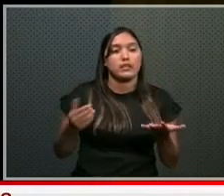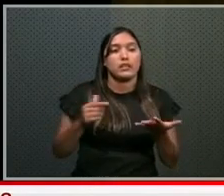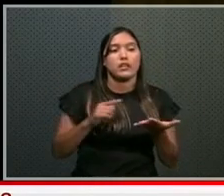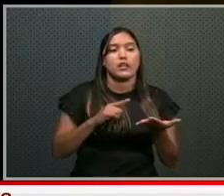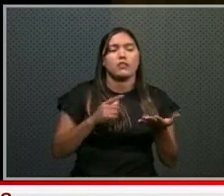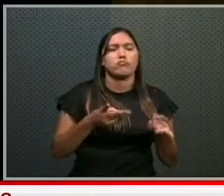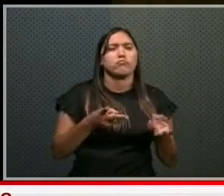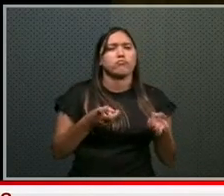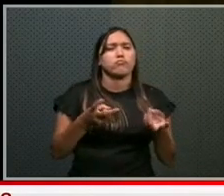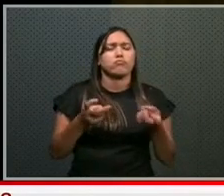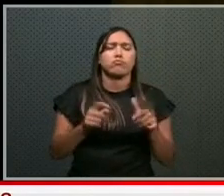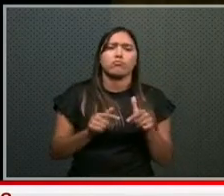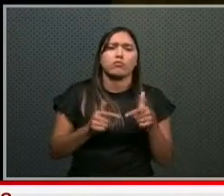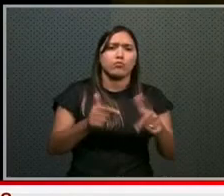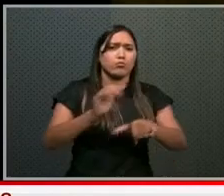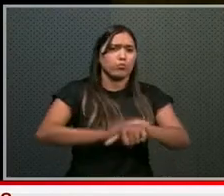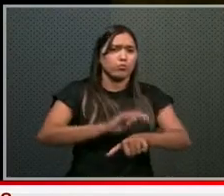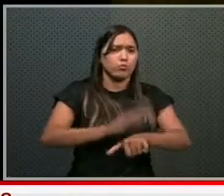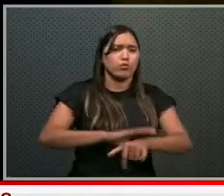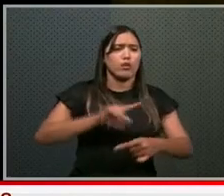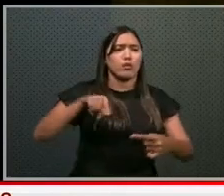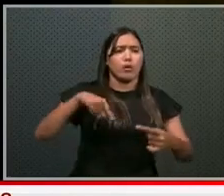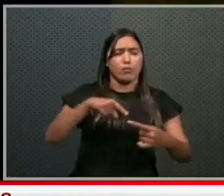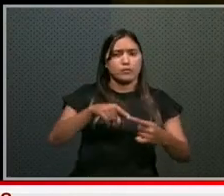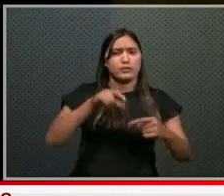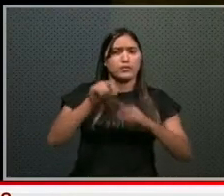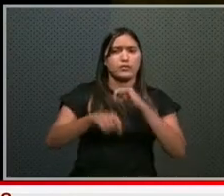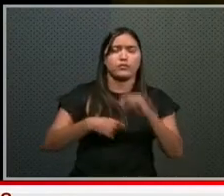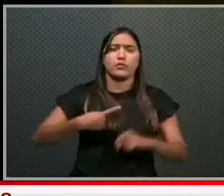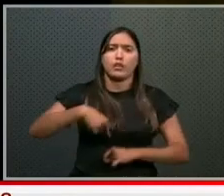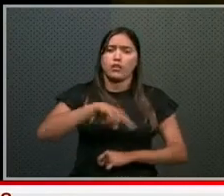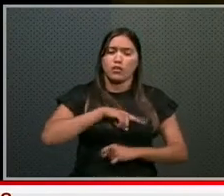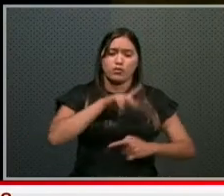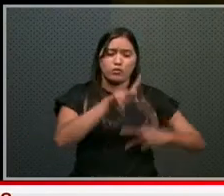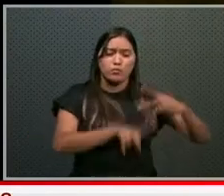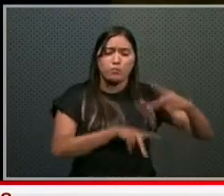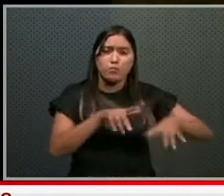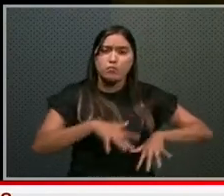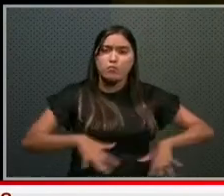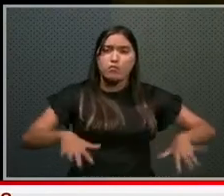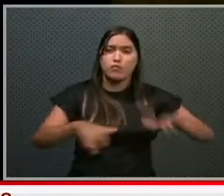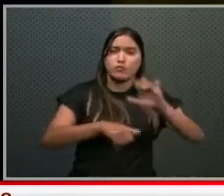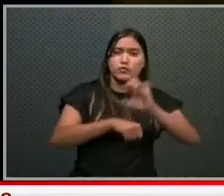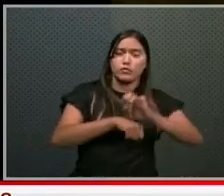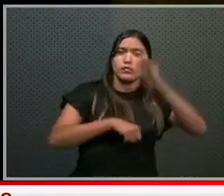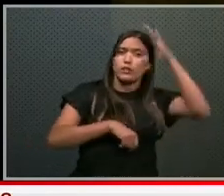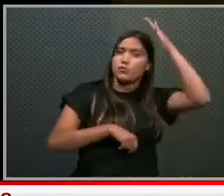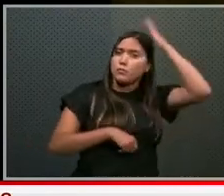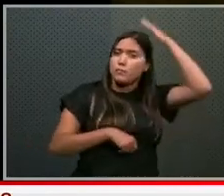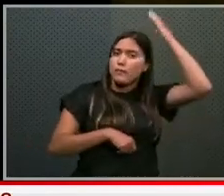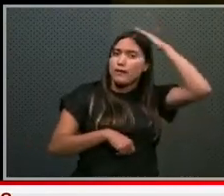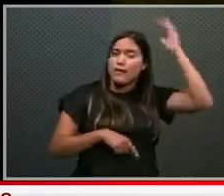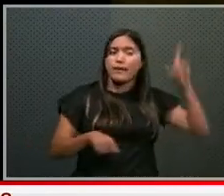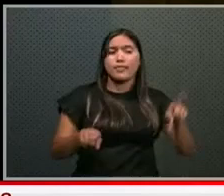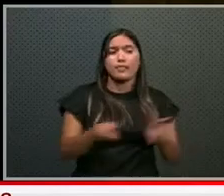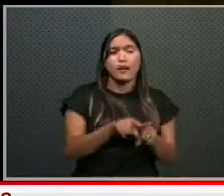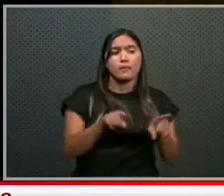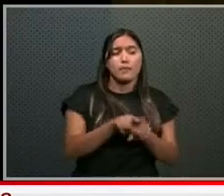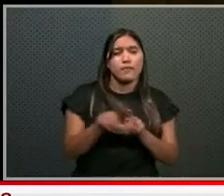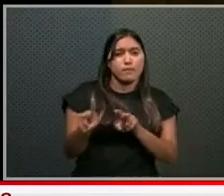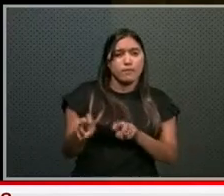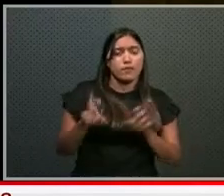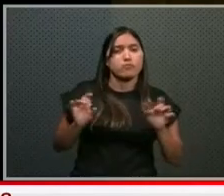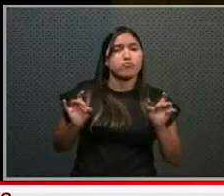acompanhado tem lutado para que realmente o nosso povo daqui do Estado do Pará a nossa Agricultura